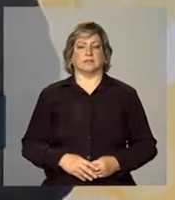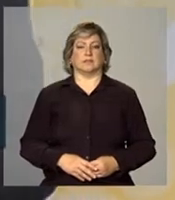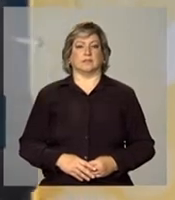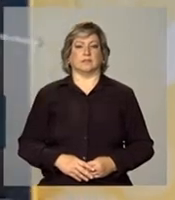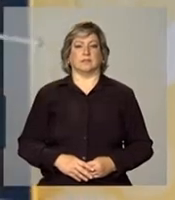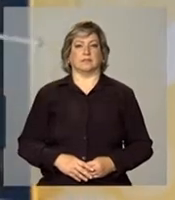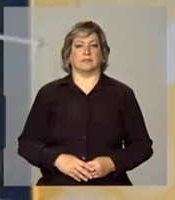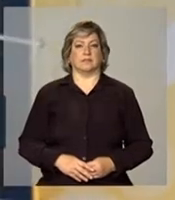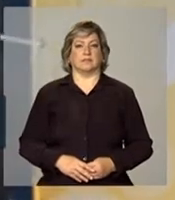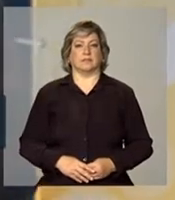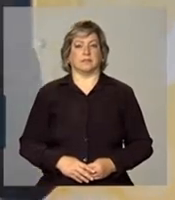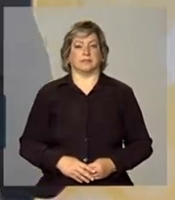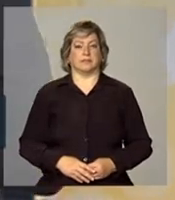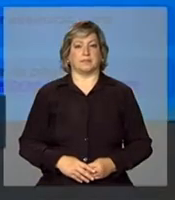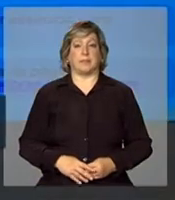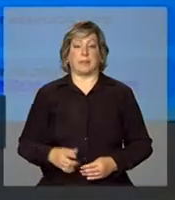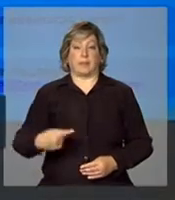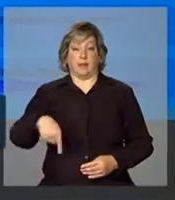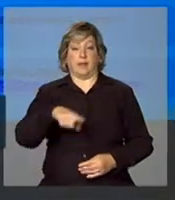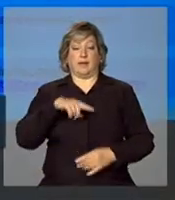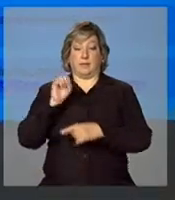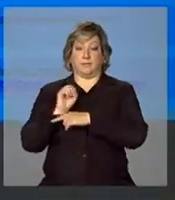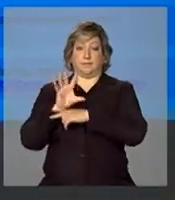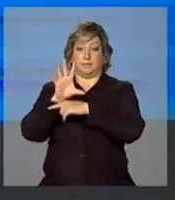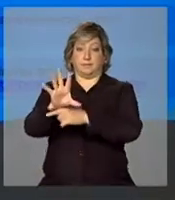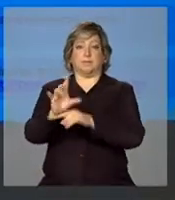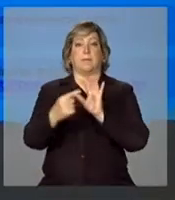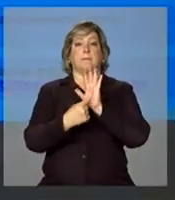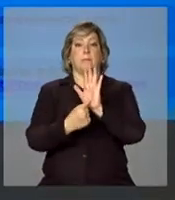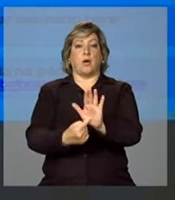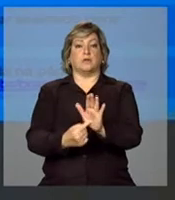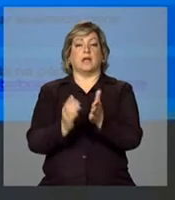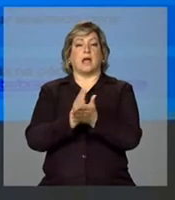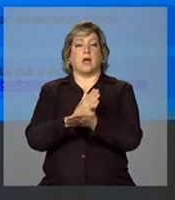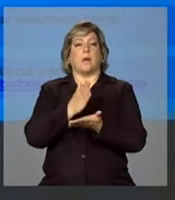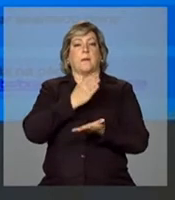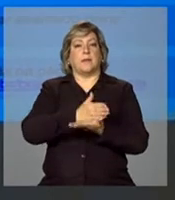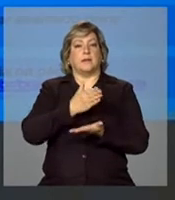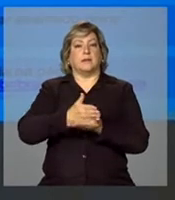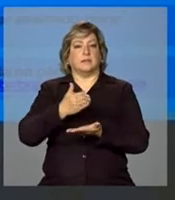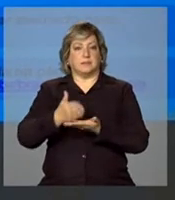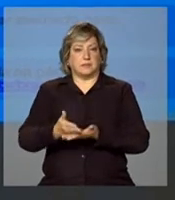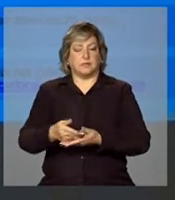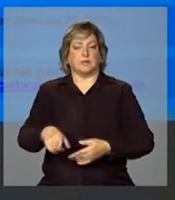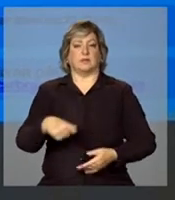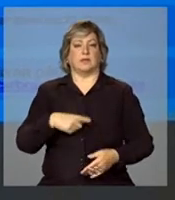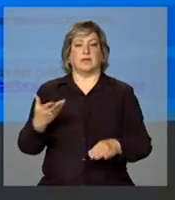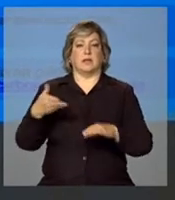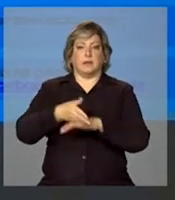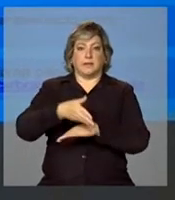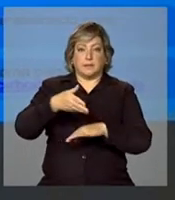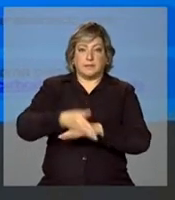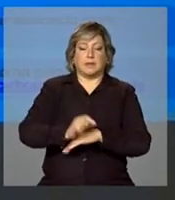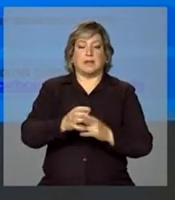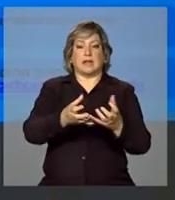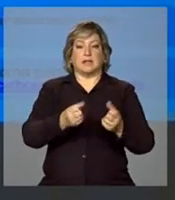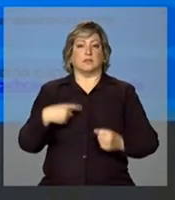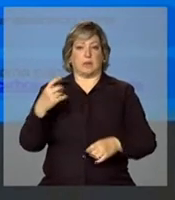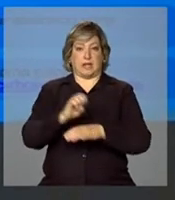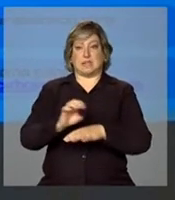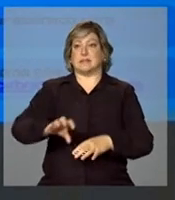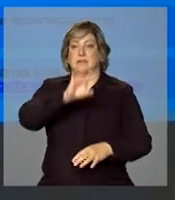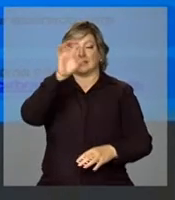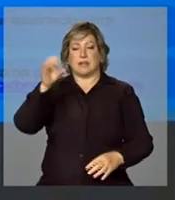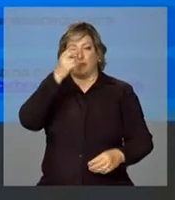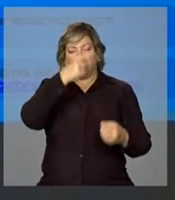Bom, esse slide mostra alguns passos da participação, né, da adesão dos estados e